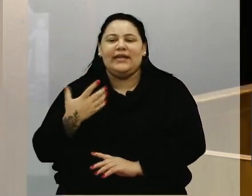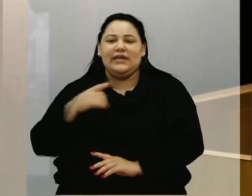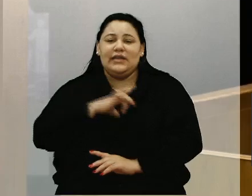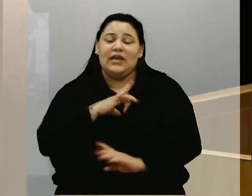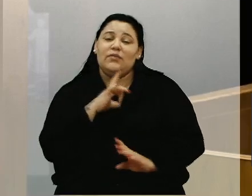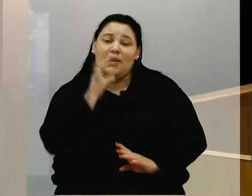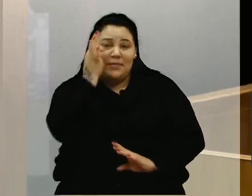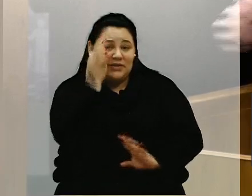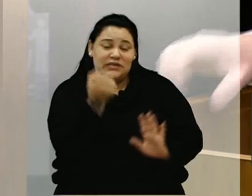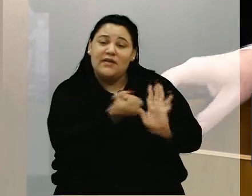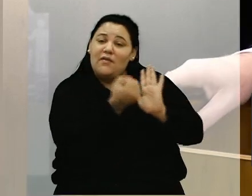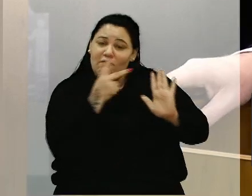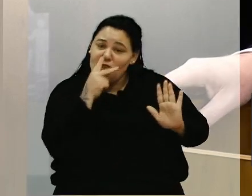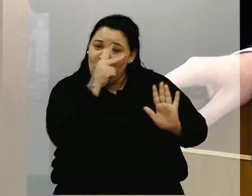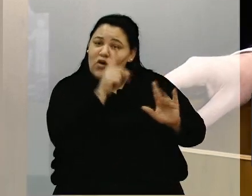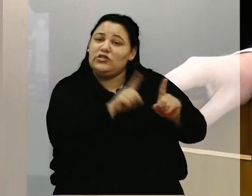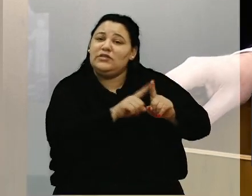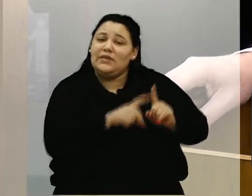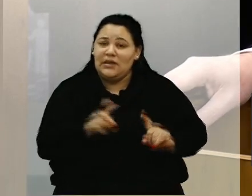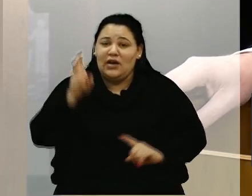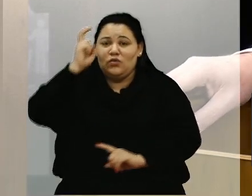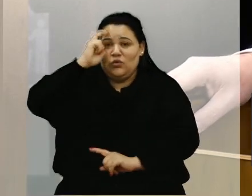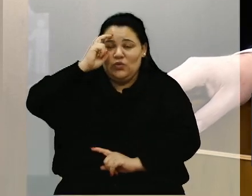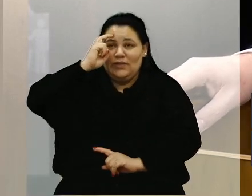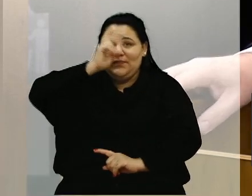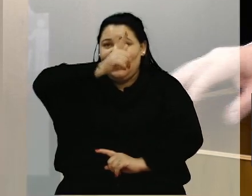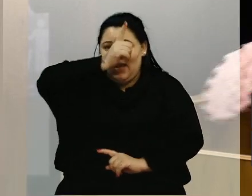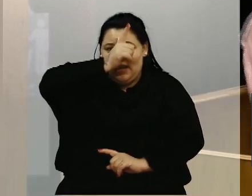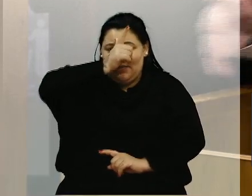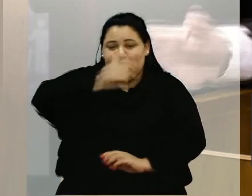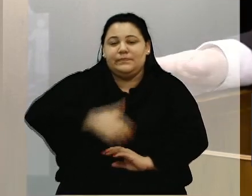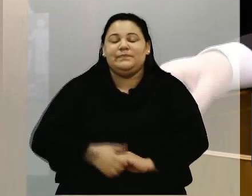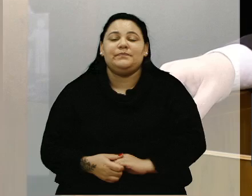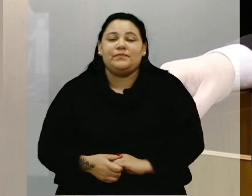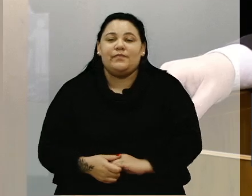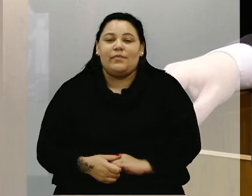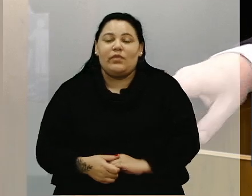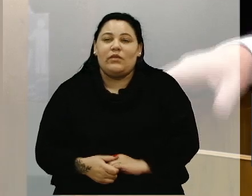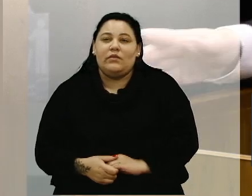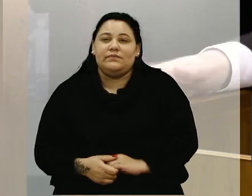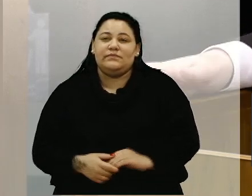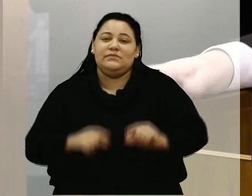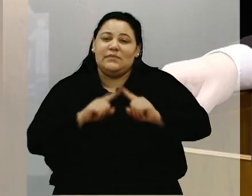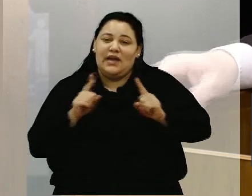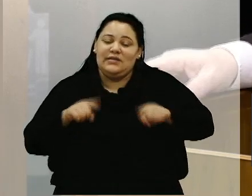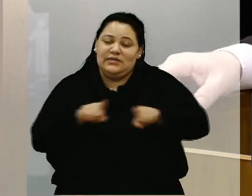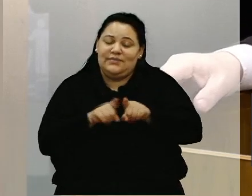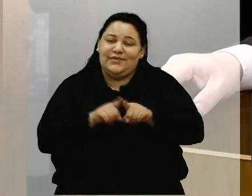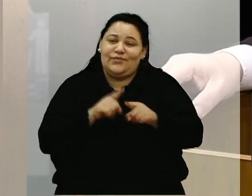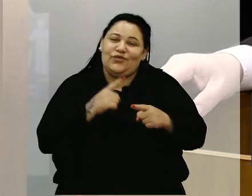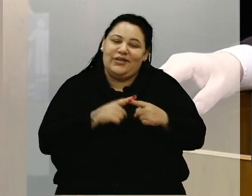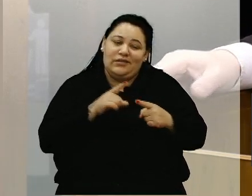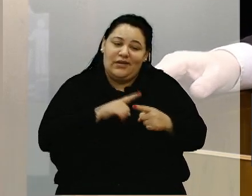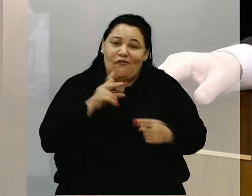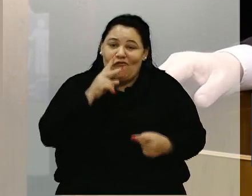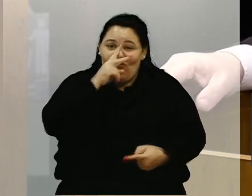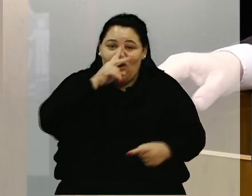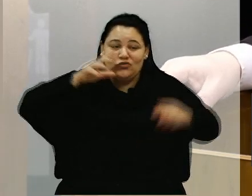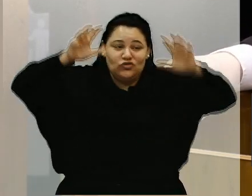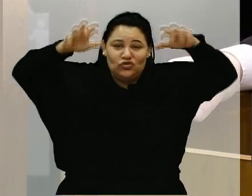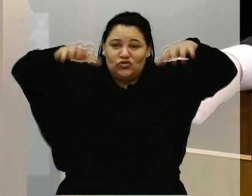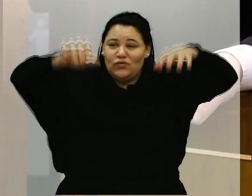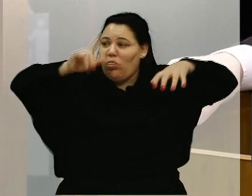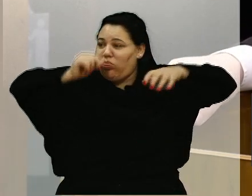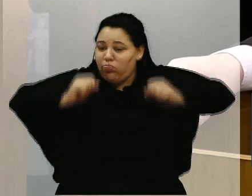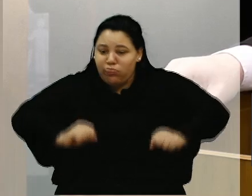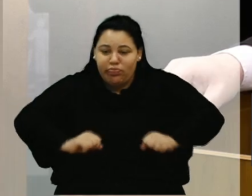marcante da cultura alemã. Mas em função das fortes chuvas, das enchentes, né, ela